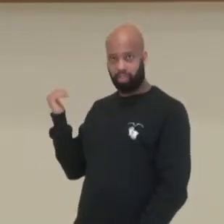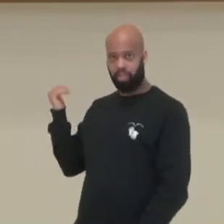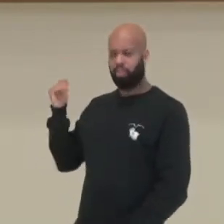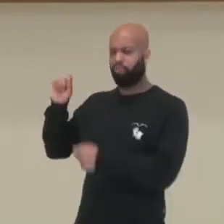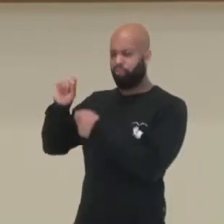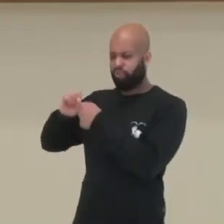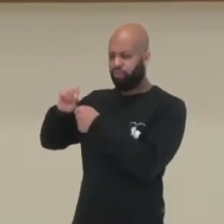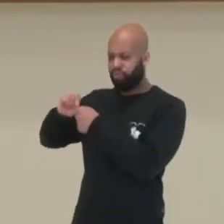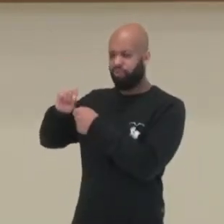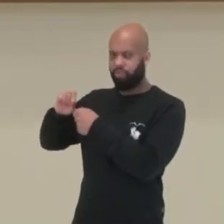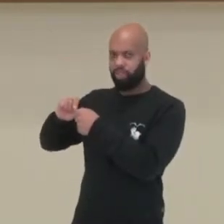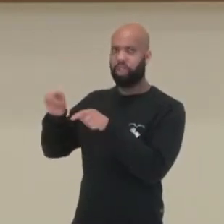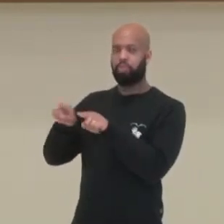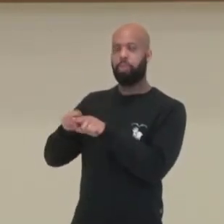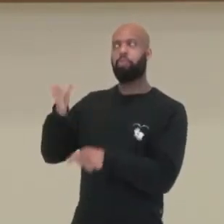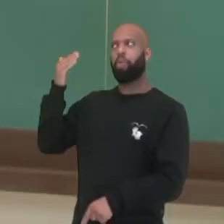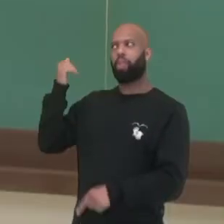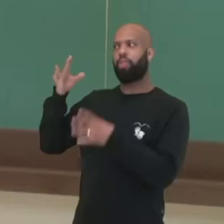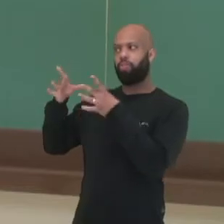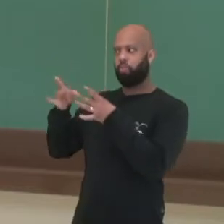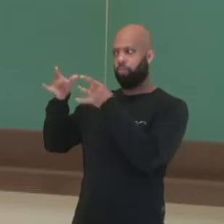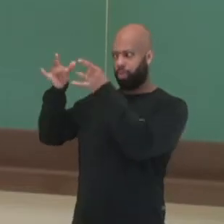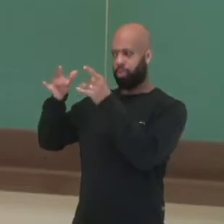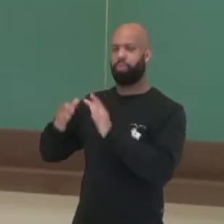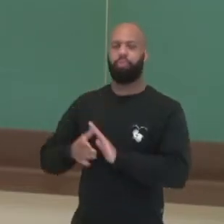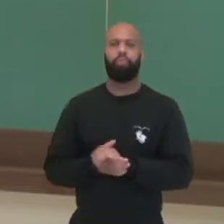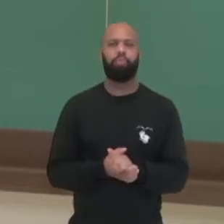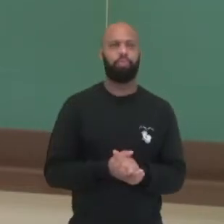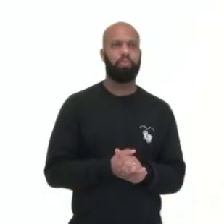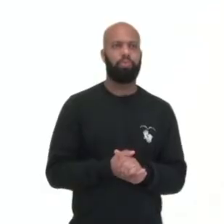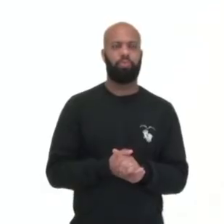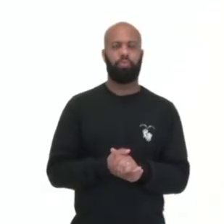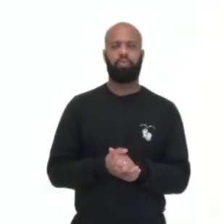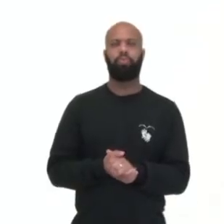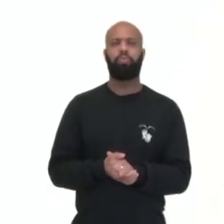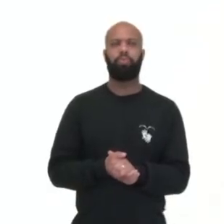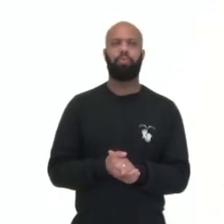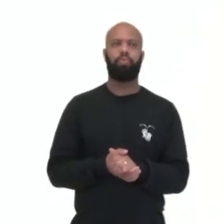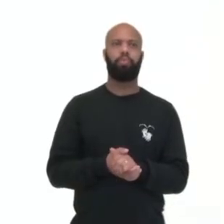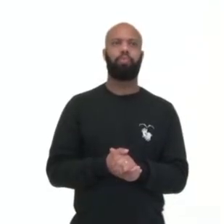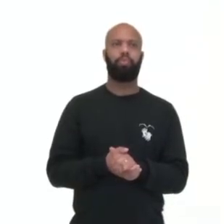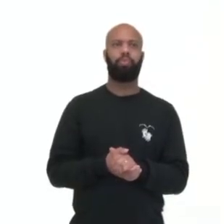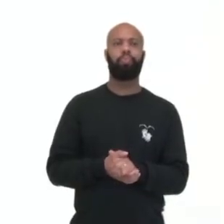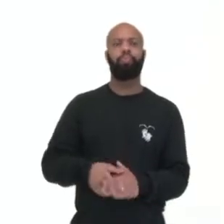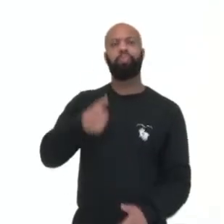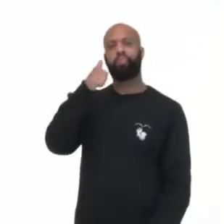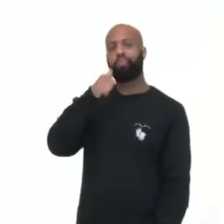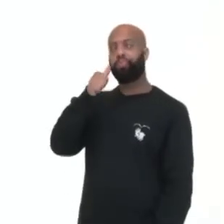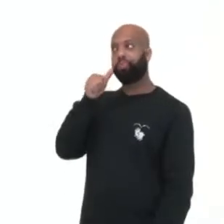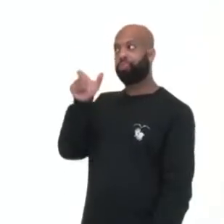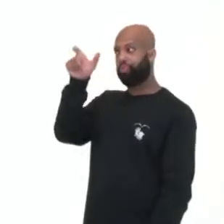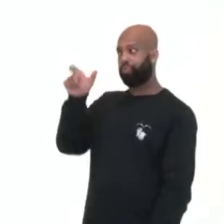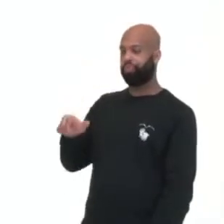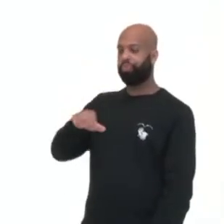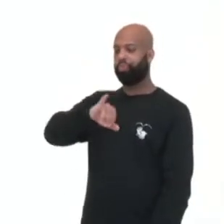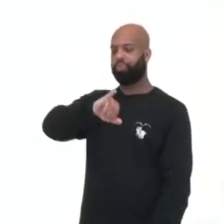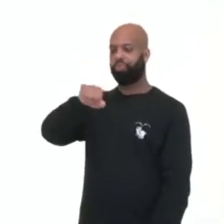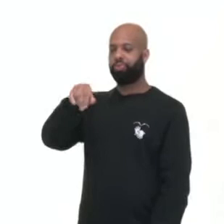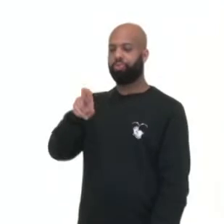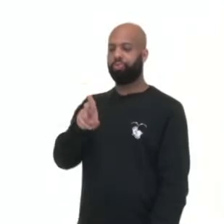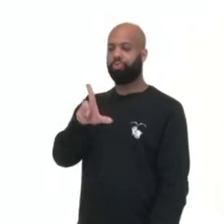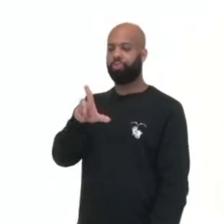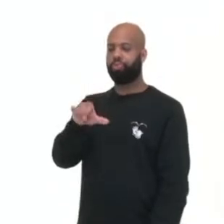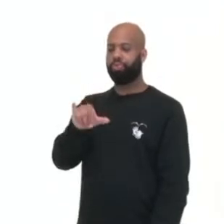pretérito imperfeito no indicativo. A ver, então, vamos a pensar aqui. ¿Quién es Julieta Venegas? Es una cantante